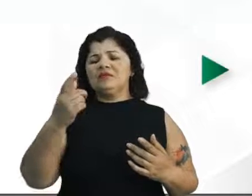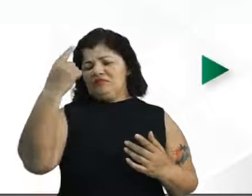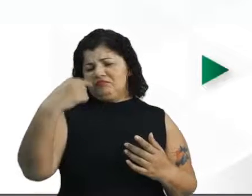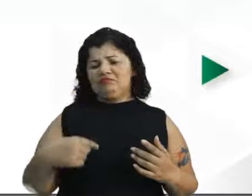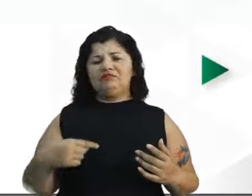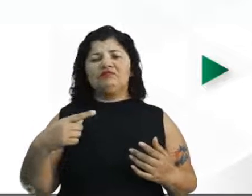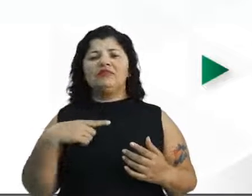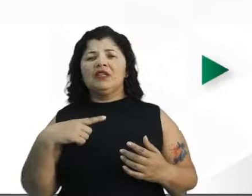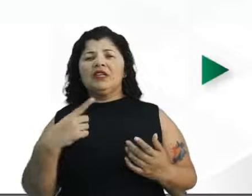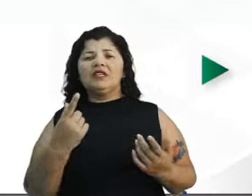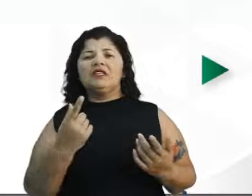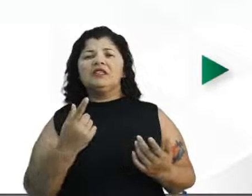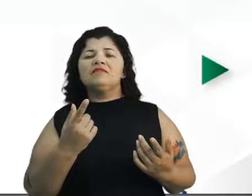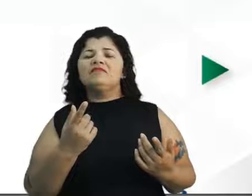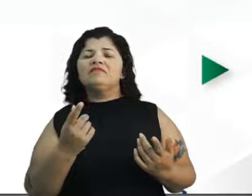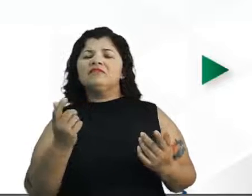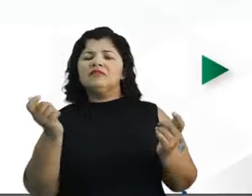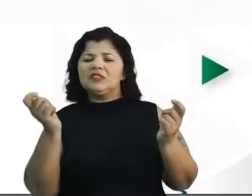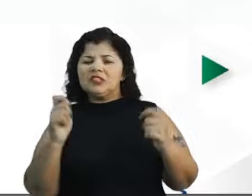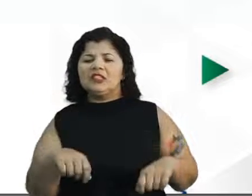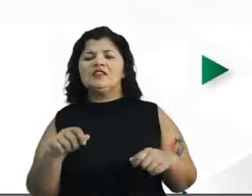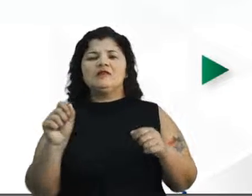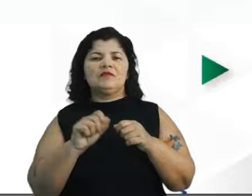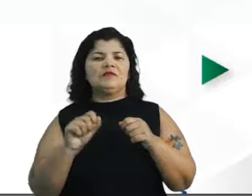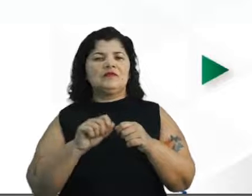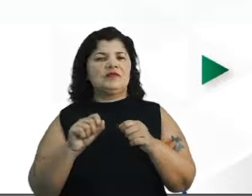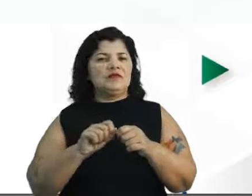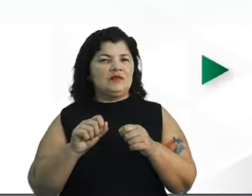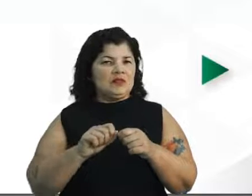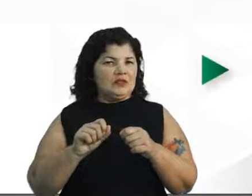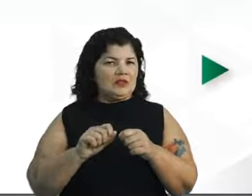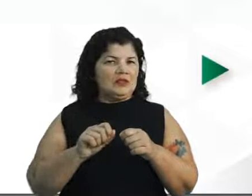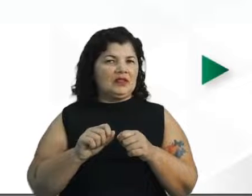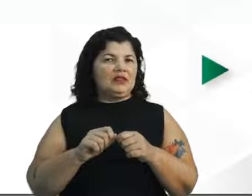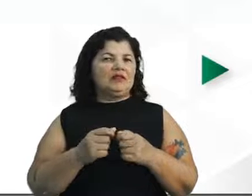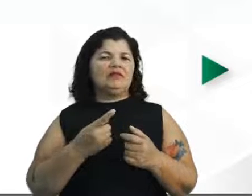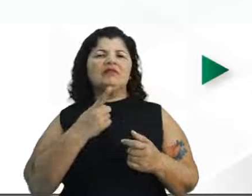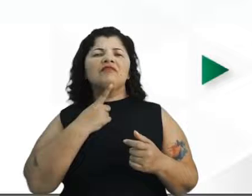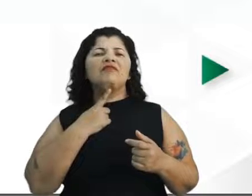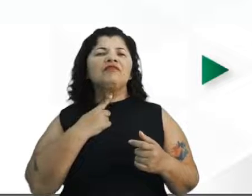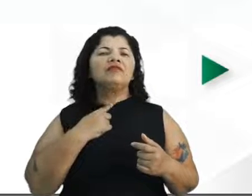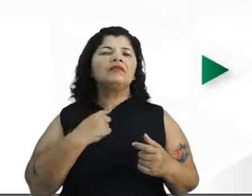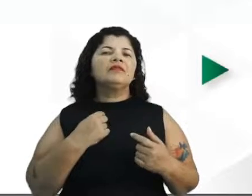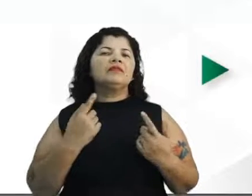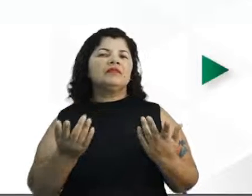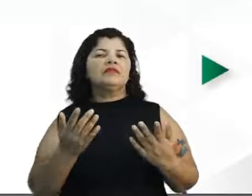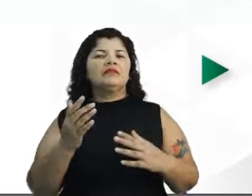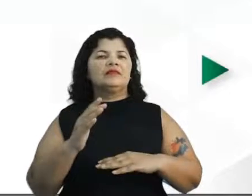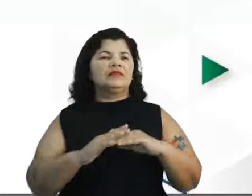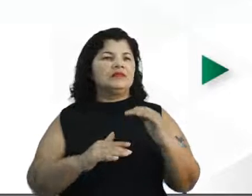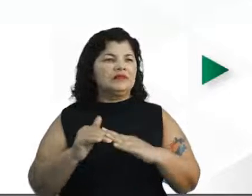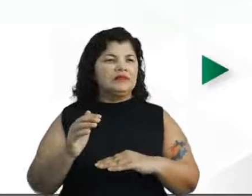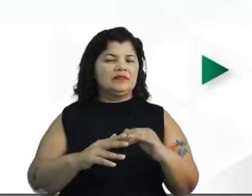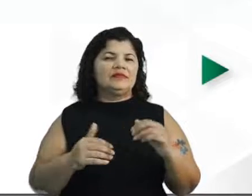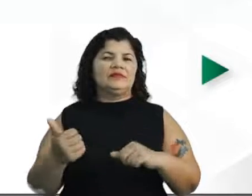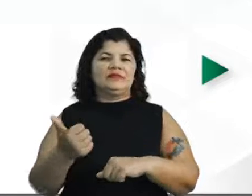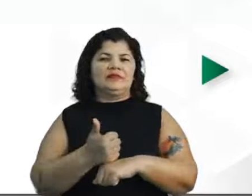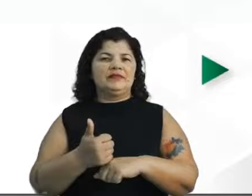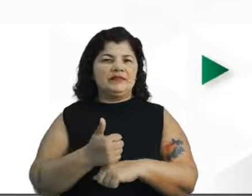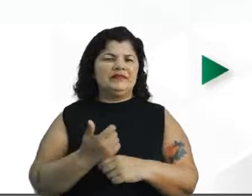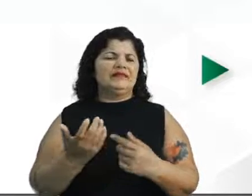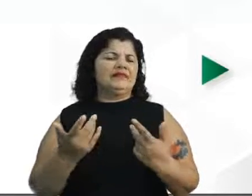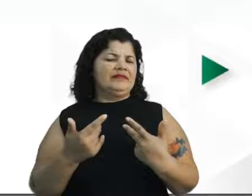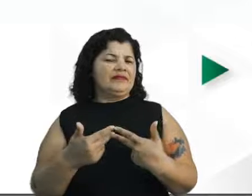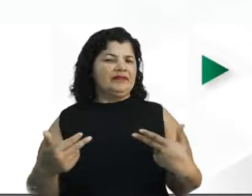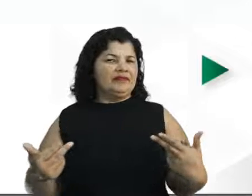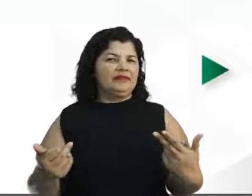outra habilidade ou competência, or proficiency in a particular area, uma proficiência, ou seja, uma